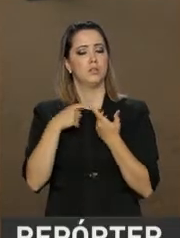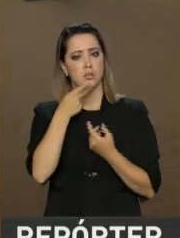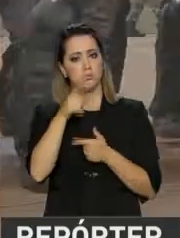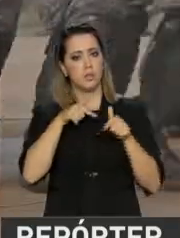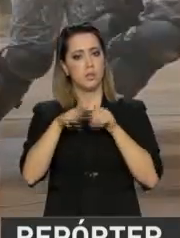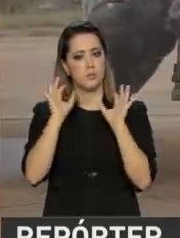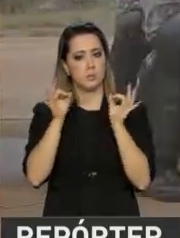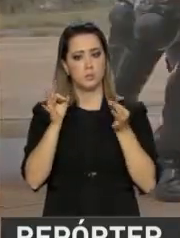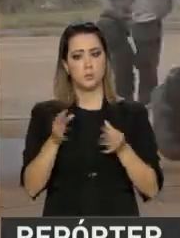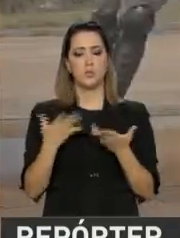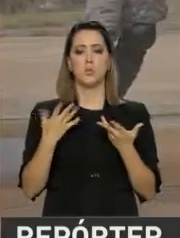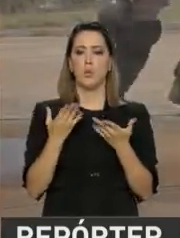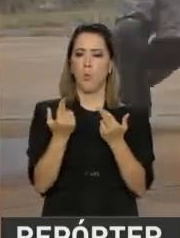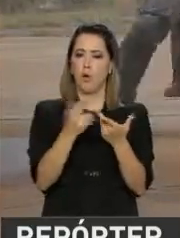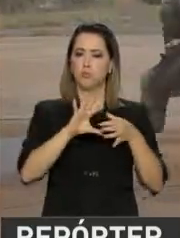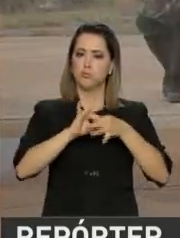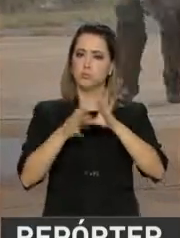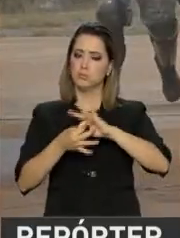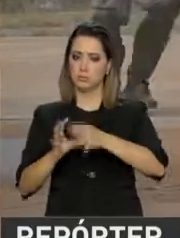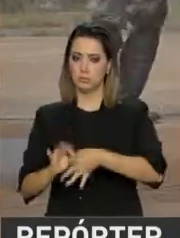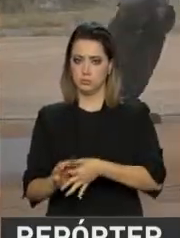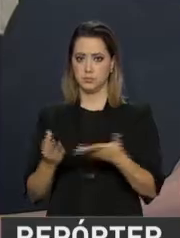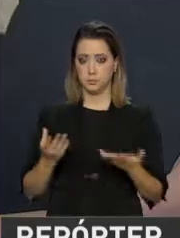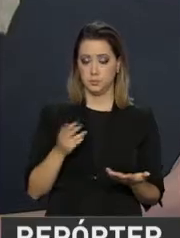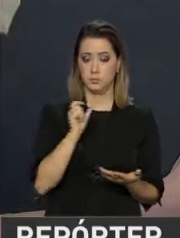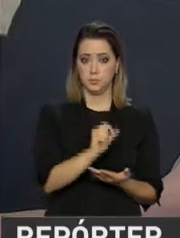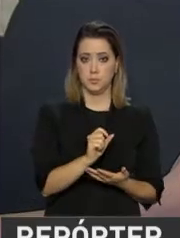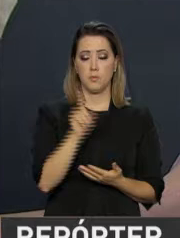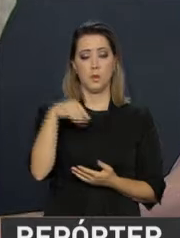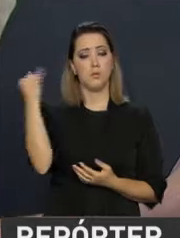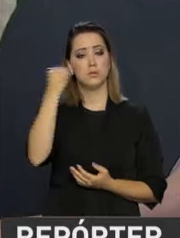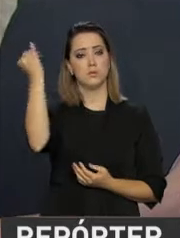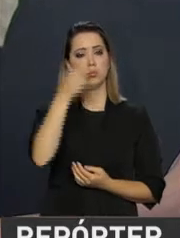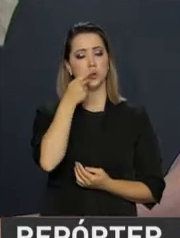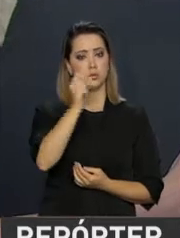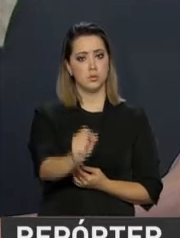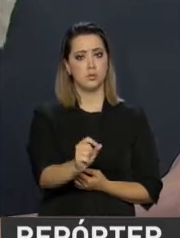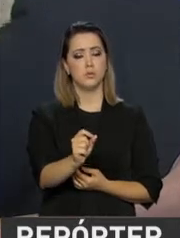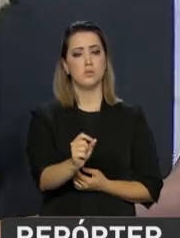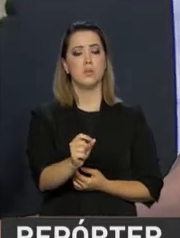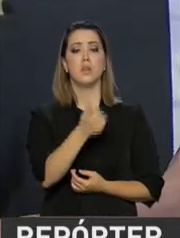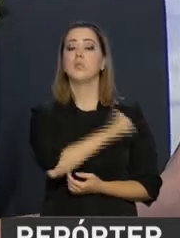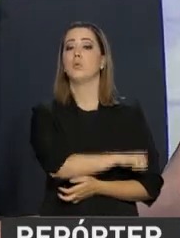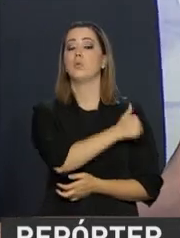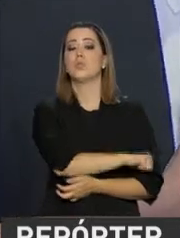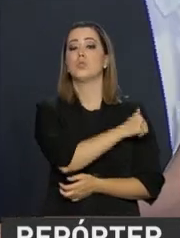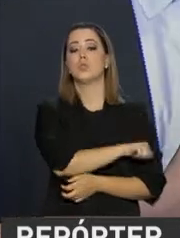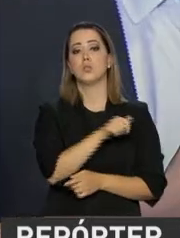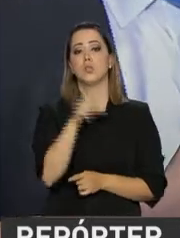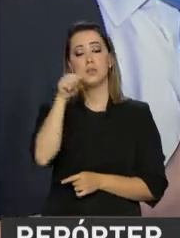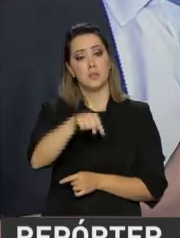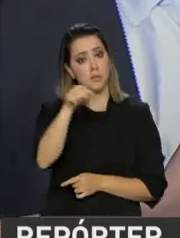de grandes eventos como os jogos olímpicos é importante que se diga que o rio de janeiro